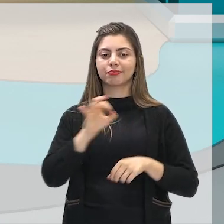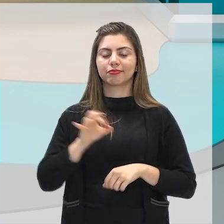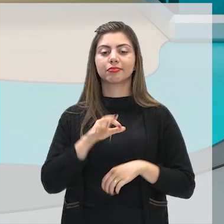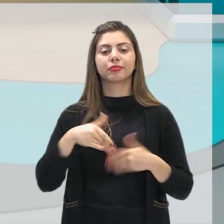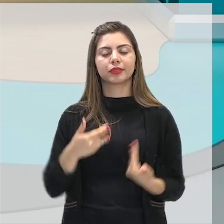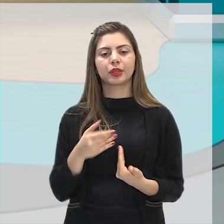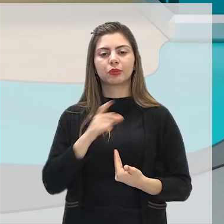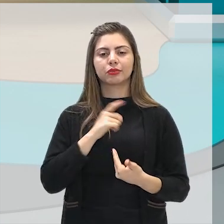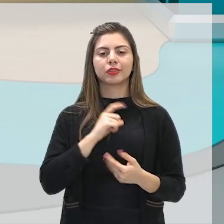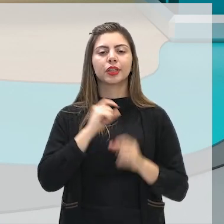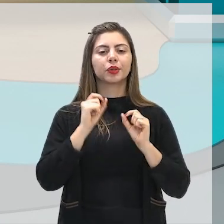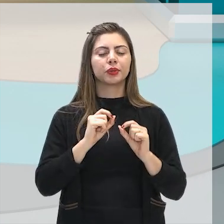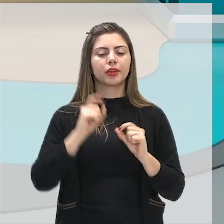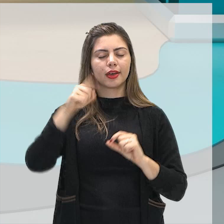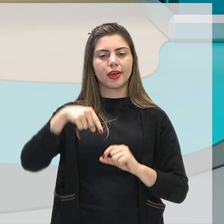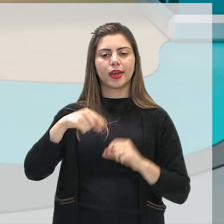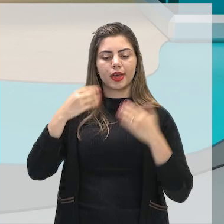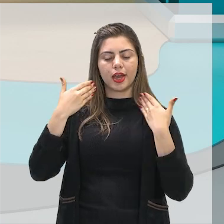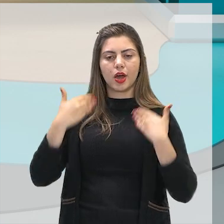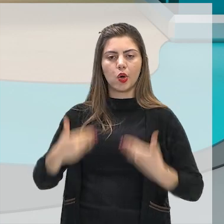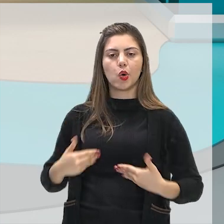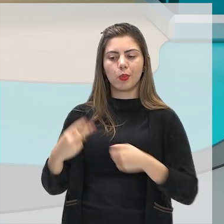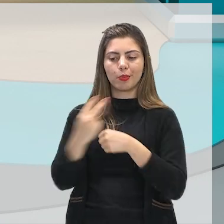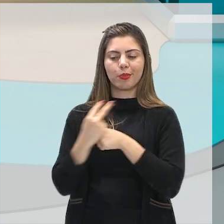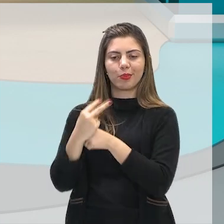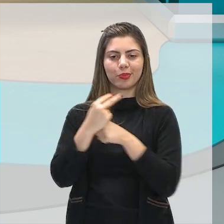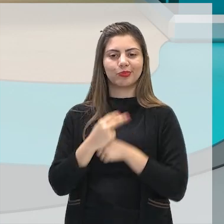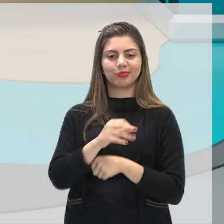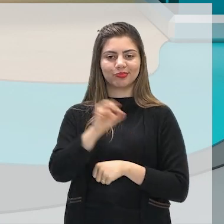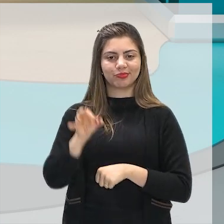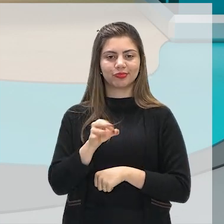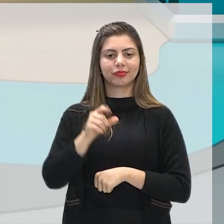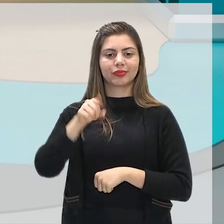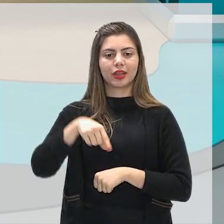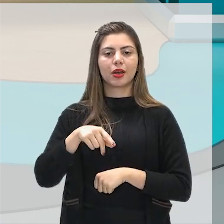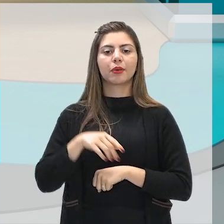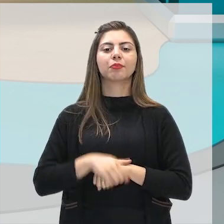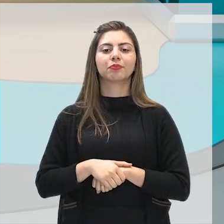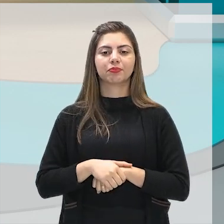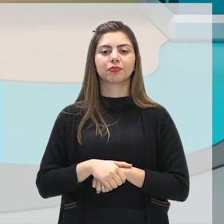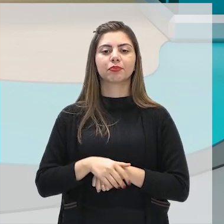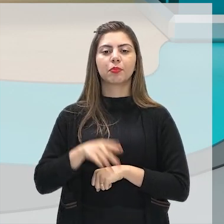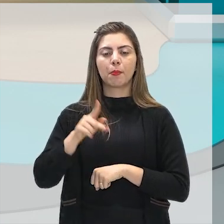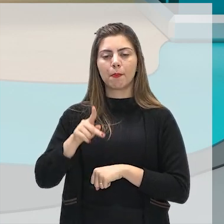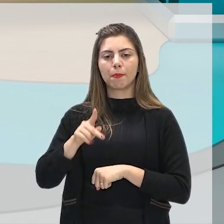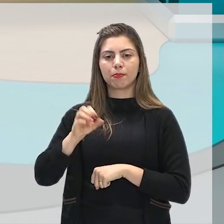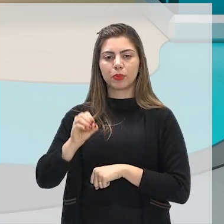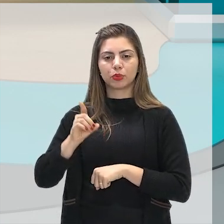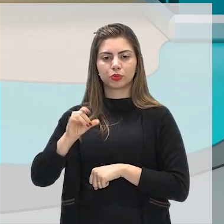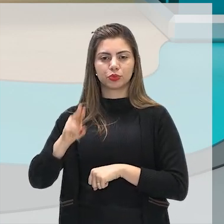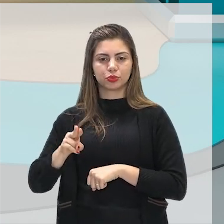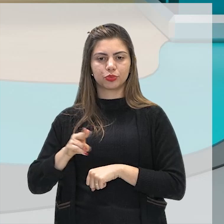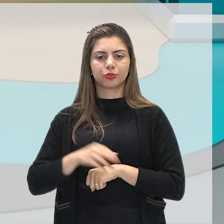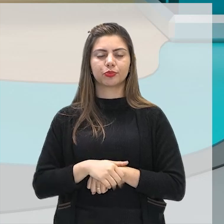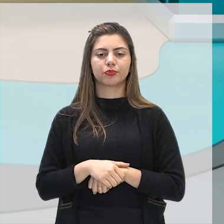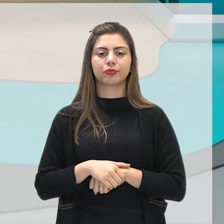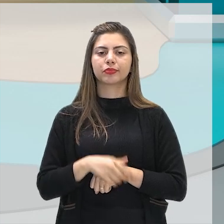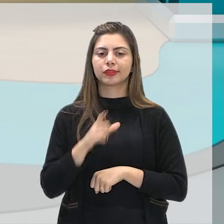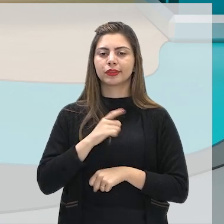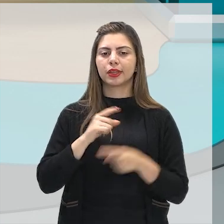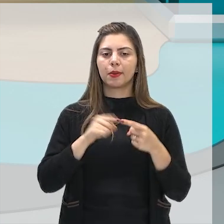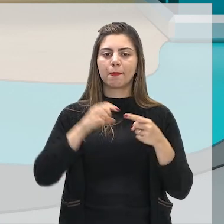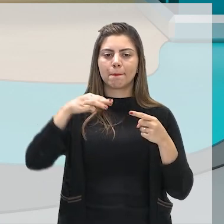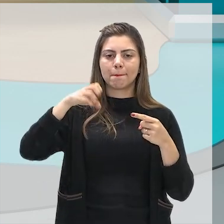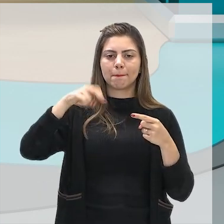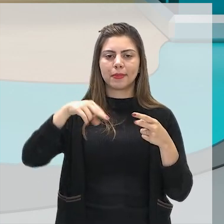temos a nossa armadura de proteção, o nosso Bogu ou Bogo, tá? Nós temos o Men, o